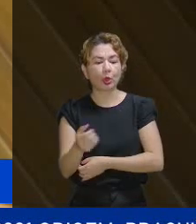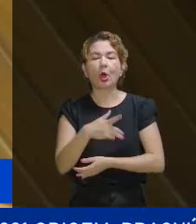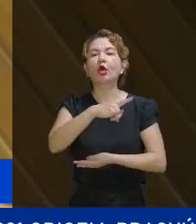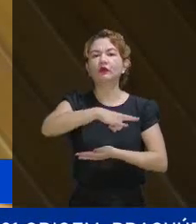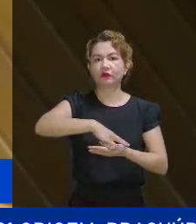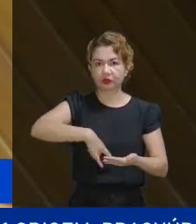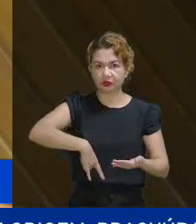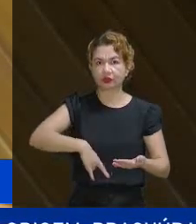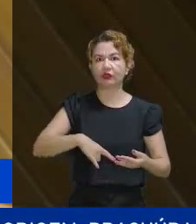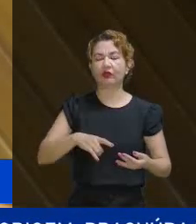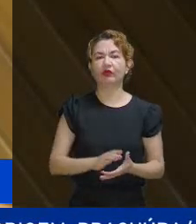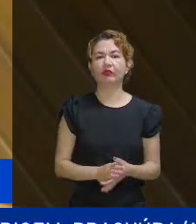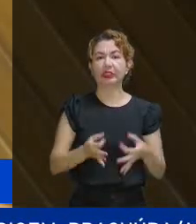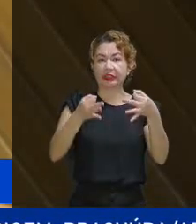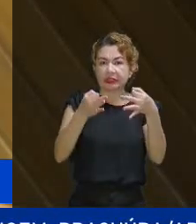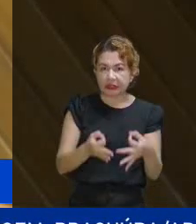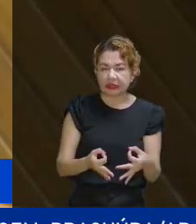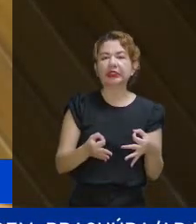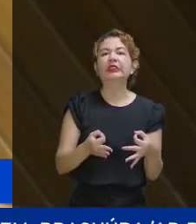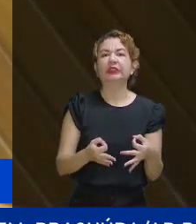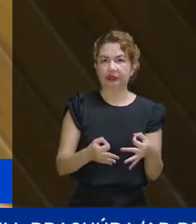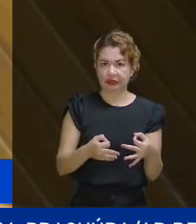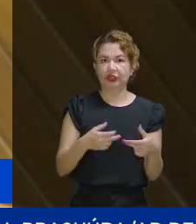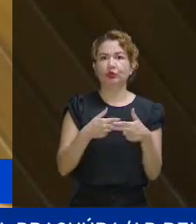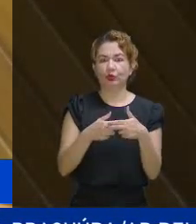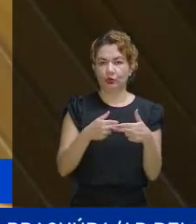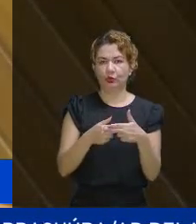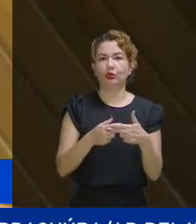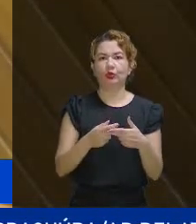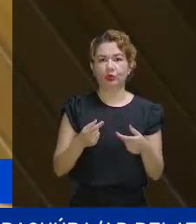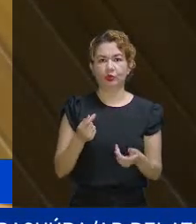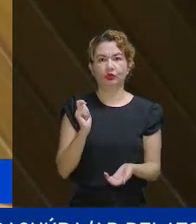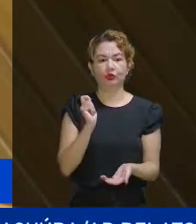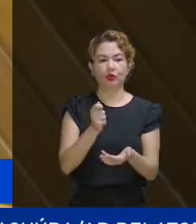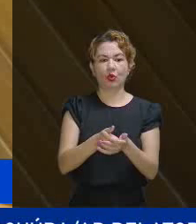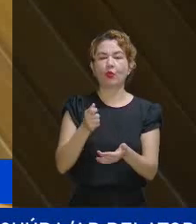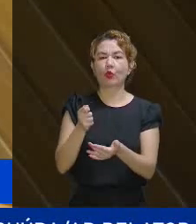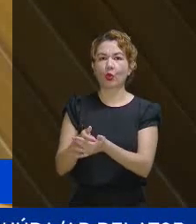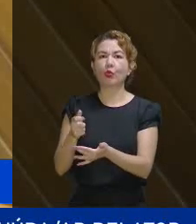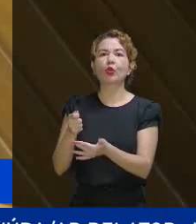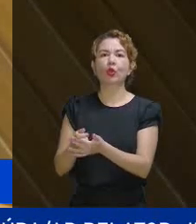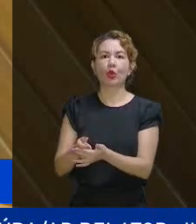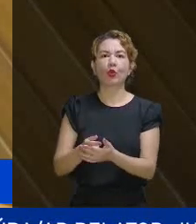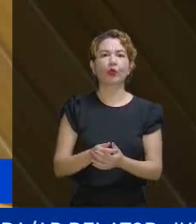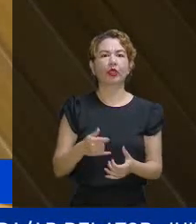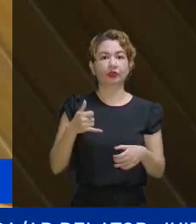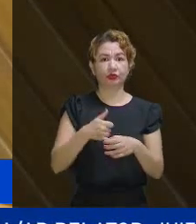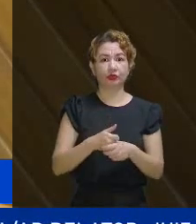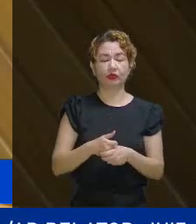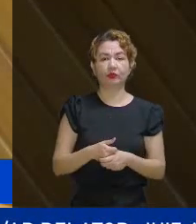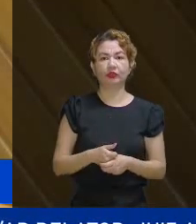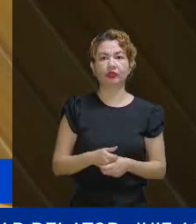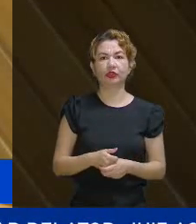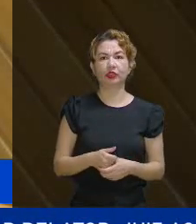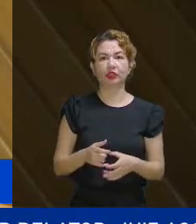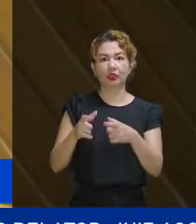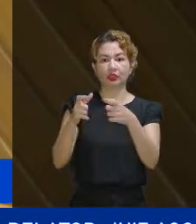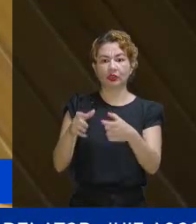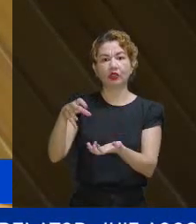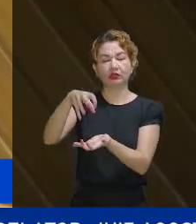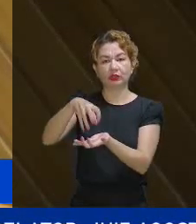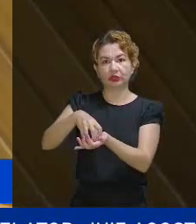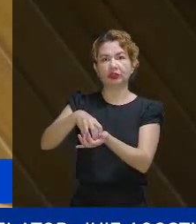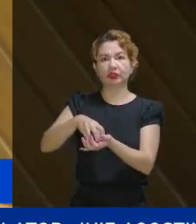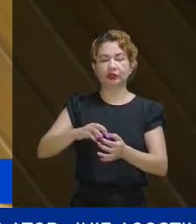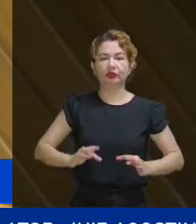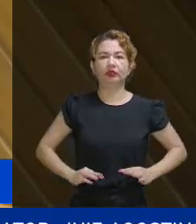documentos que corroboram a legalidade do gasto com combustível. O setor técnico concluiu que a questão se trata